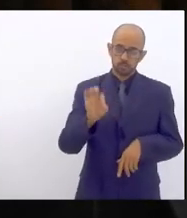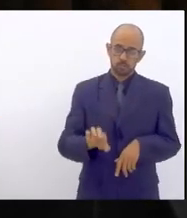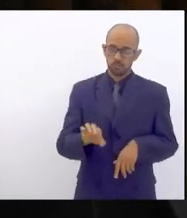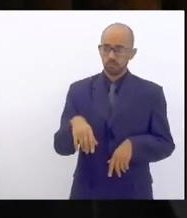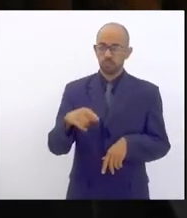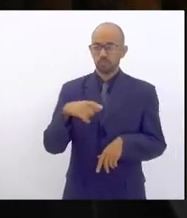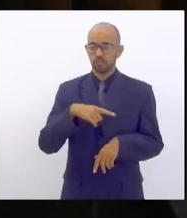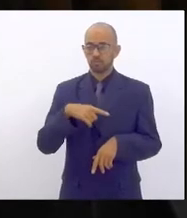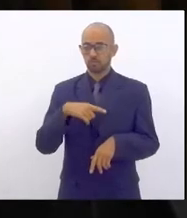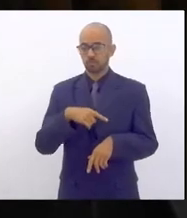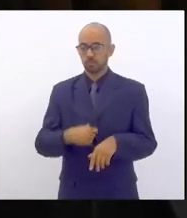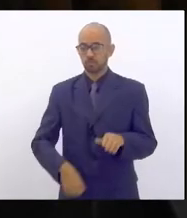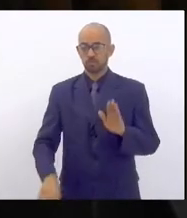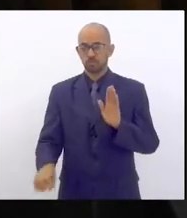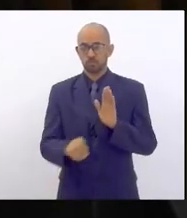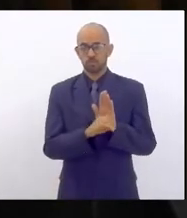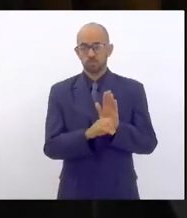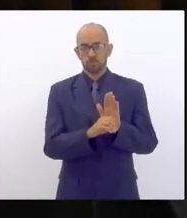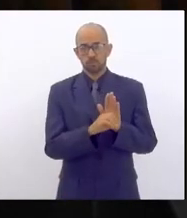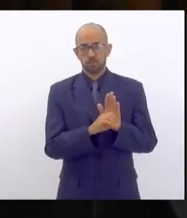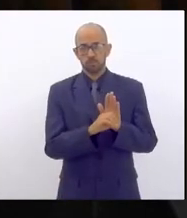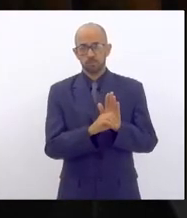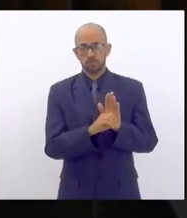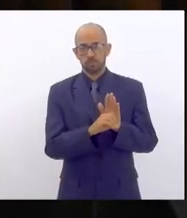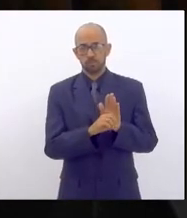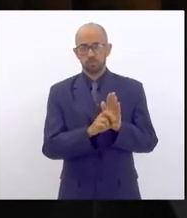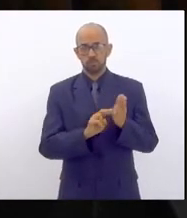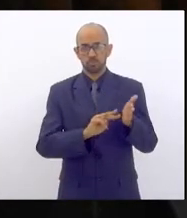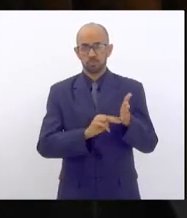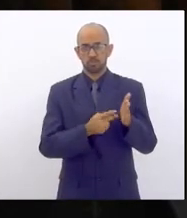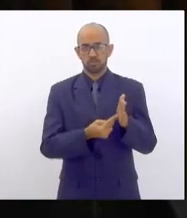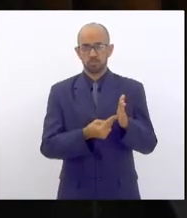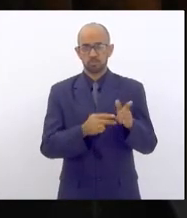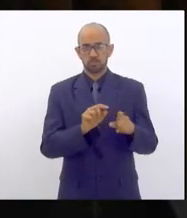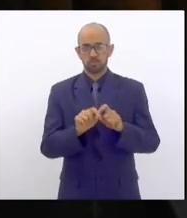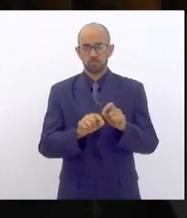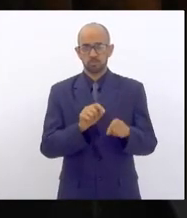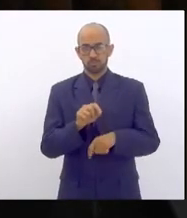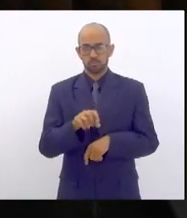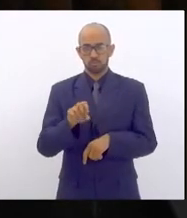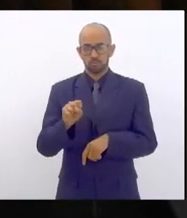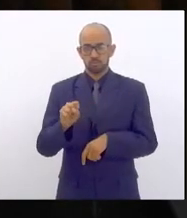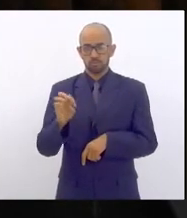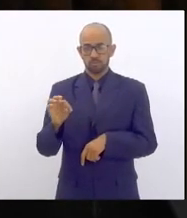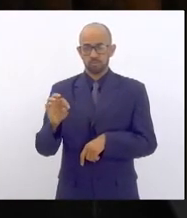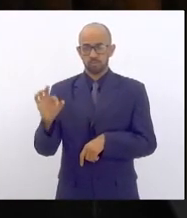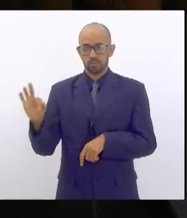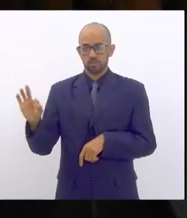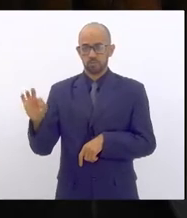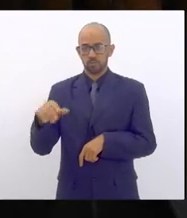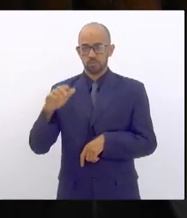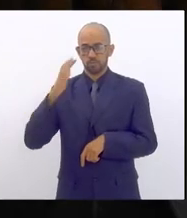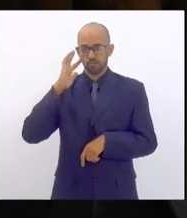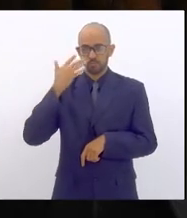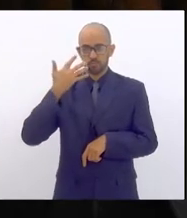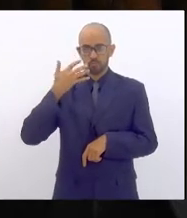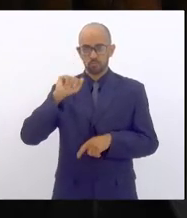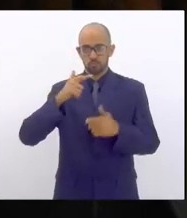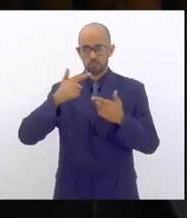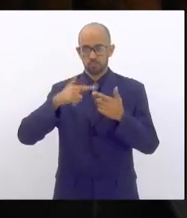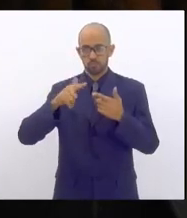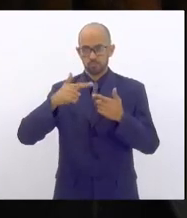parte dele está zerada. E o Supremo já decidiu a